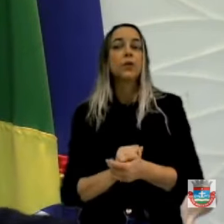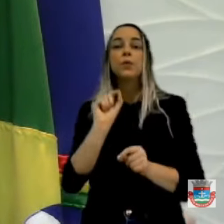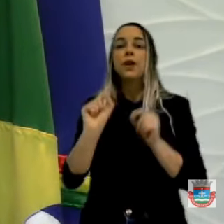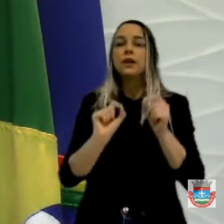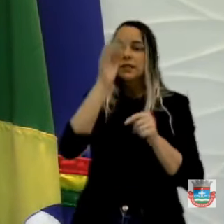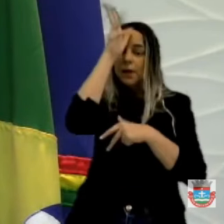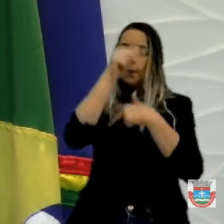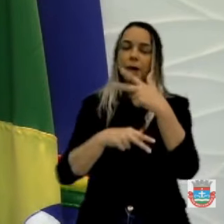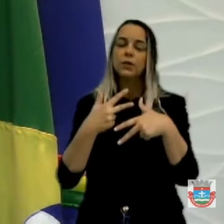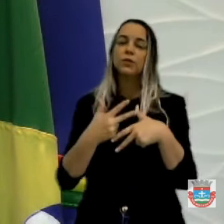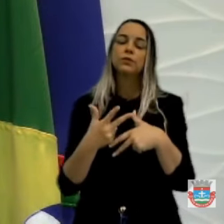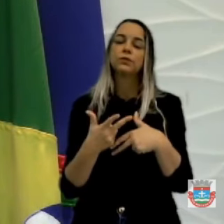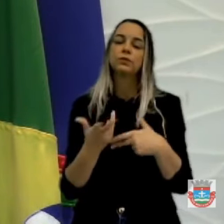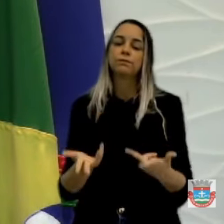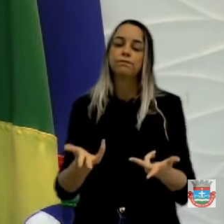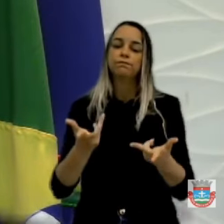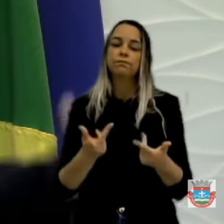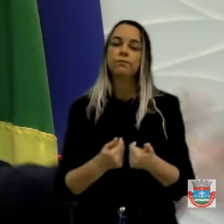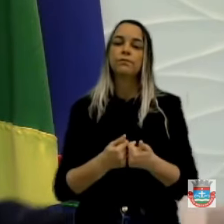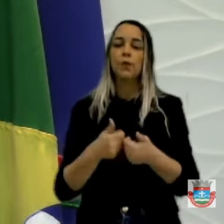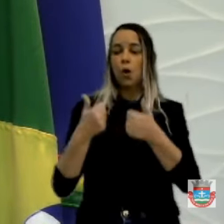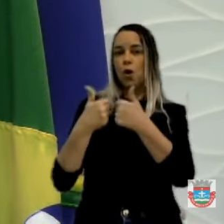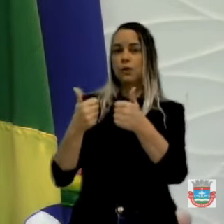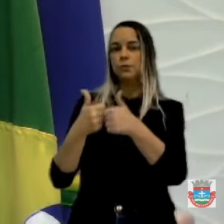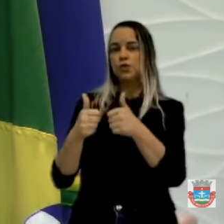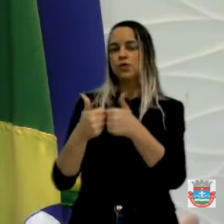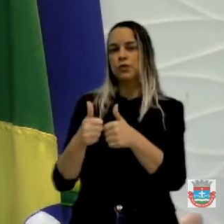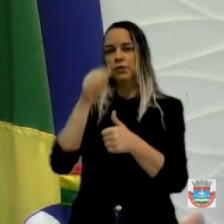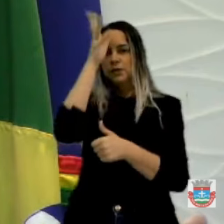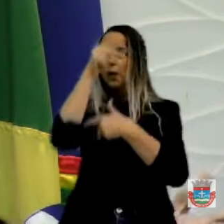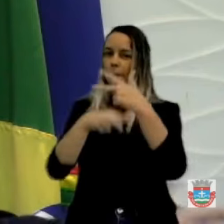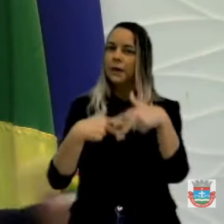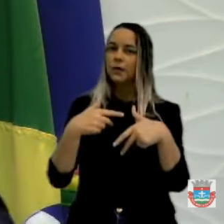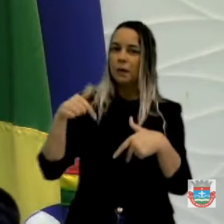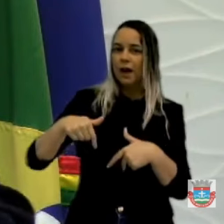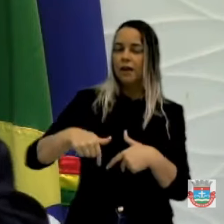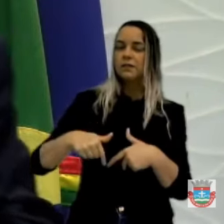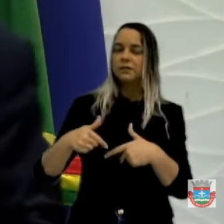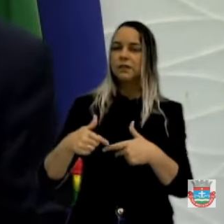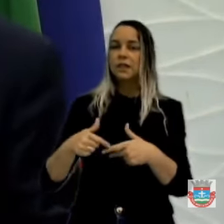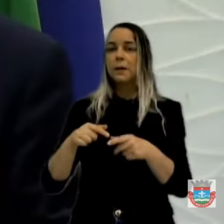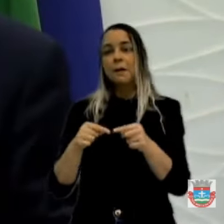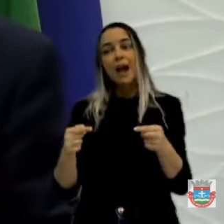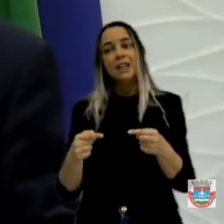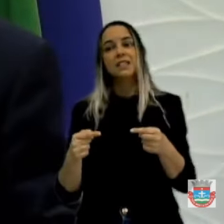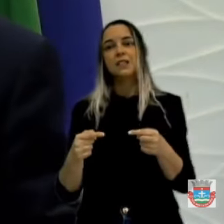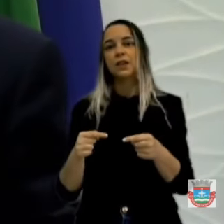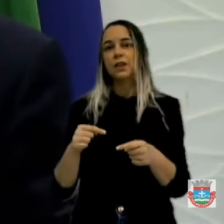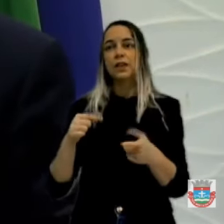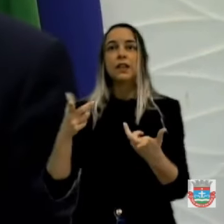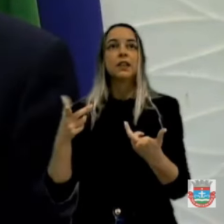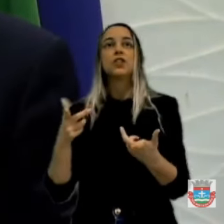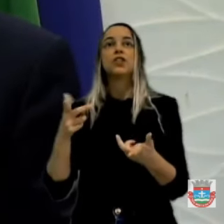ônibus, Pezinho. Escolar que ela não trouxe. Foi um repasse do governo federal, estadual e ao